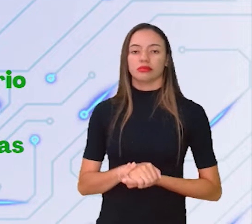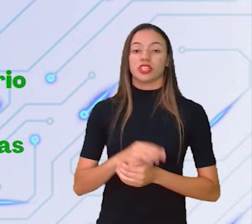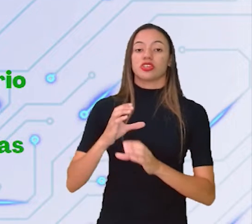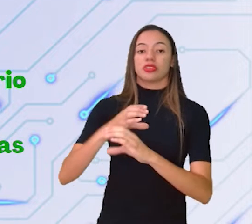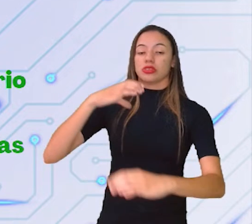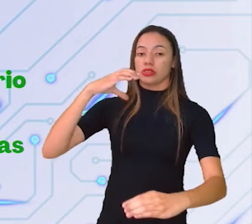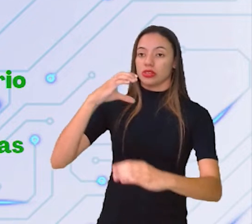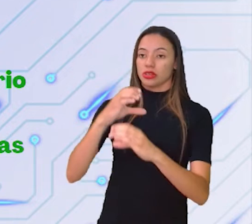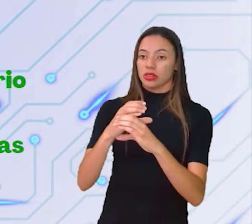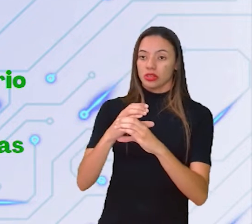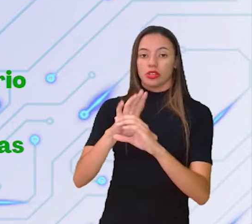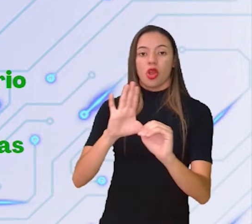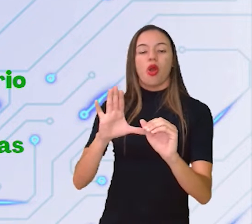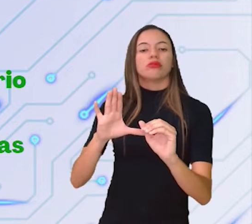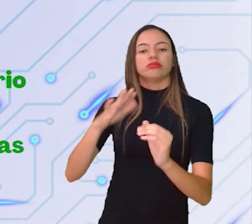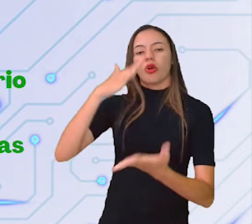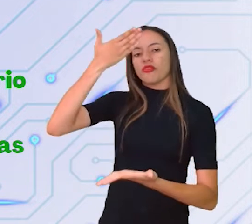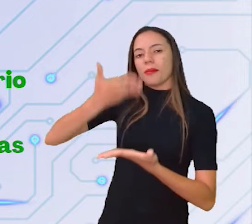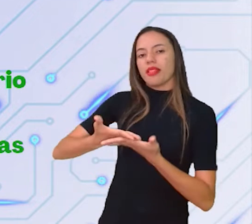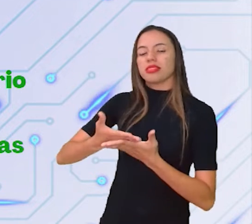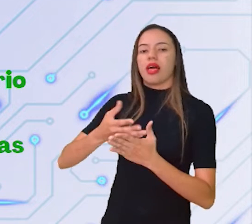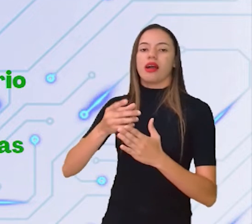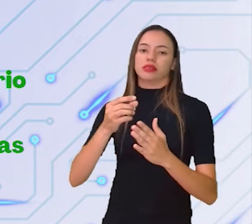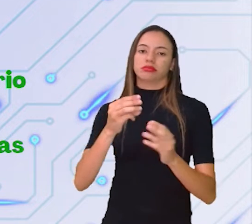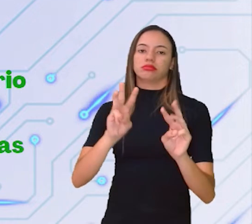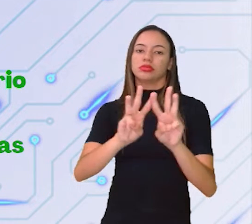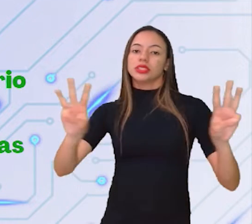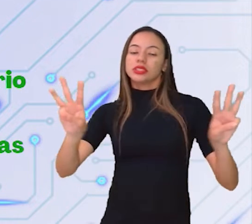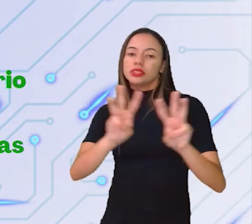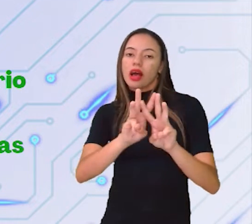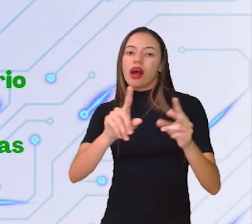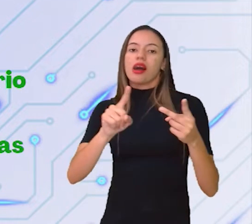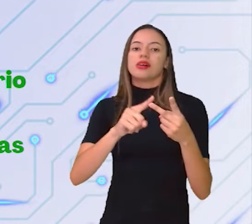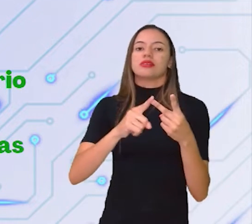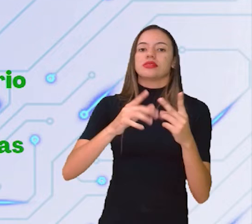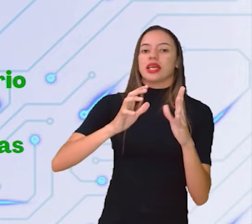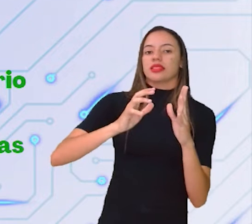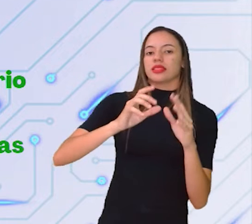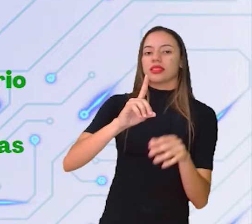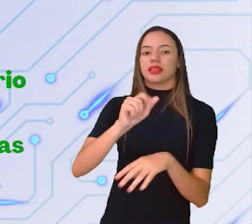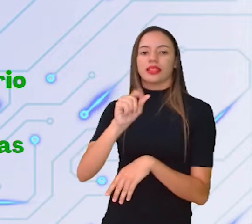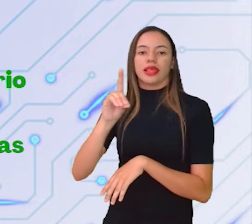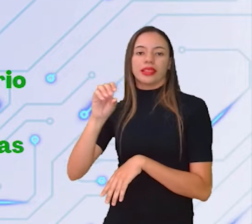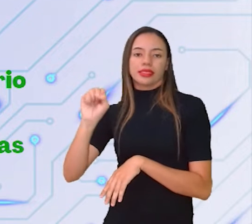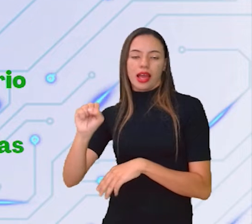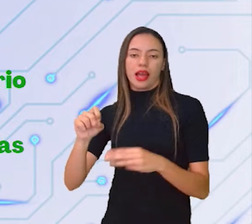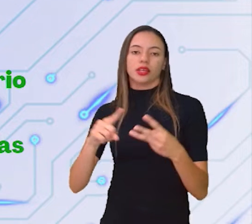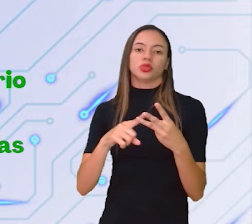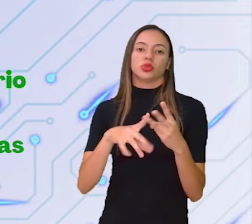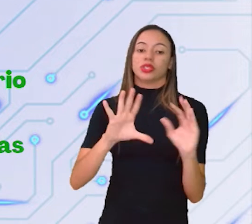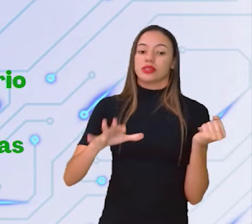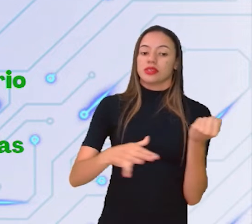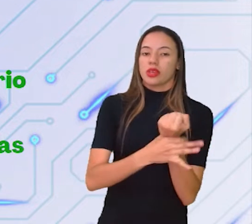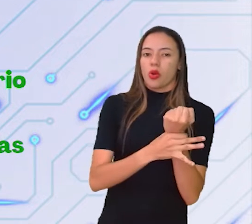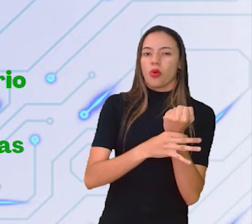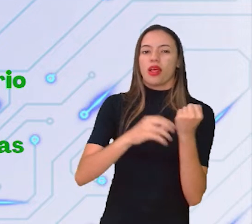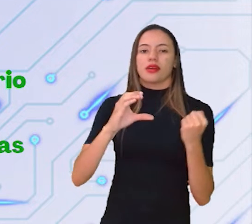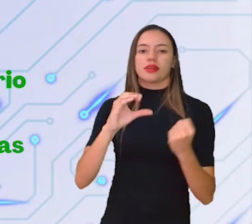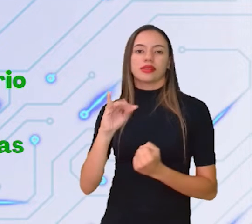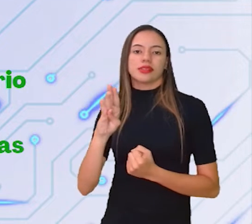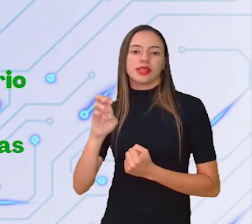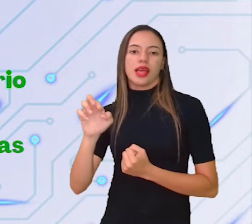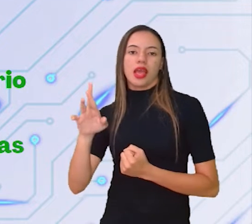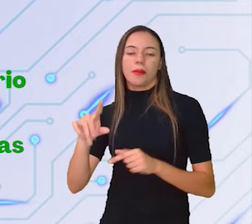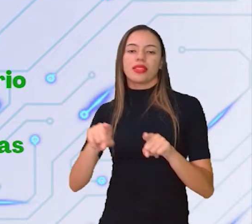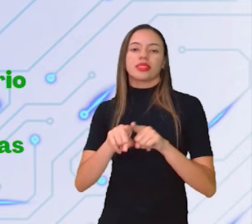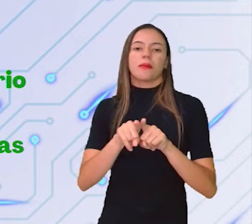de confiabilidade de sites, né? Engenheiro de dados, especialista em cibersegurança, representante de desenvolvimento